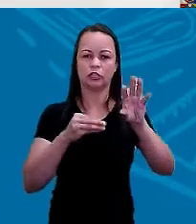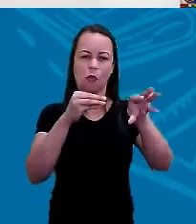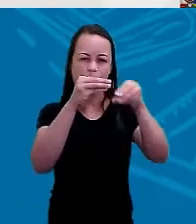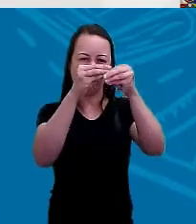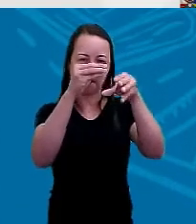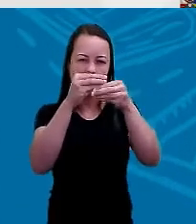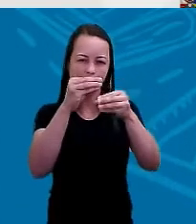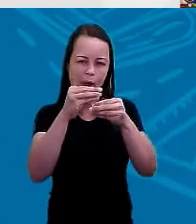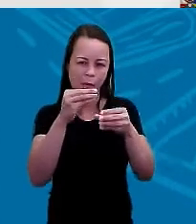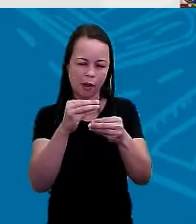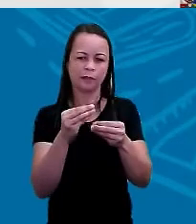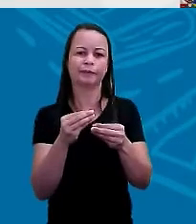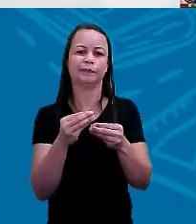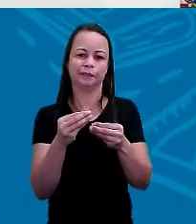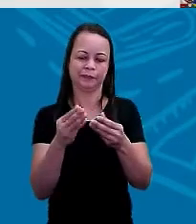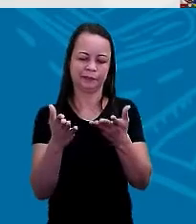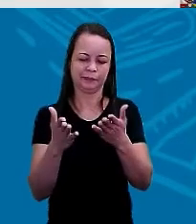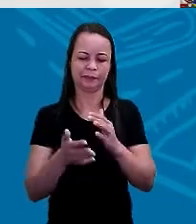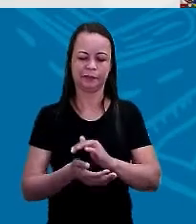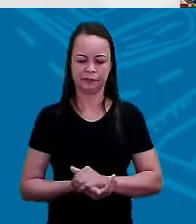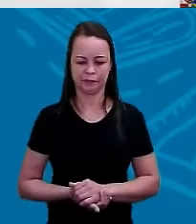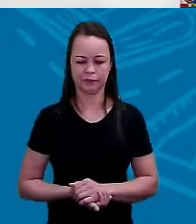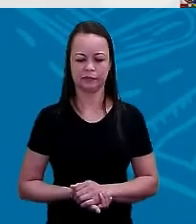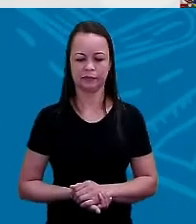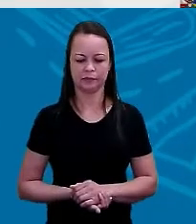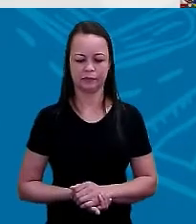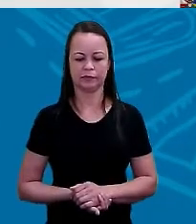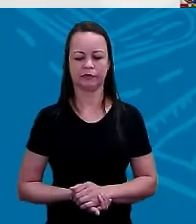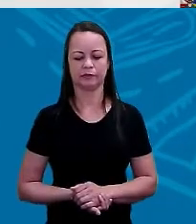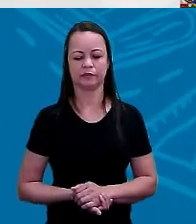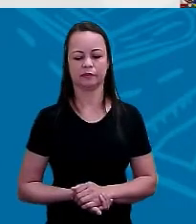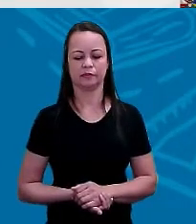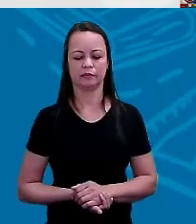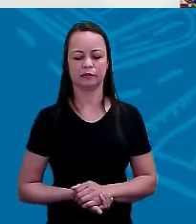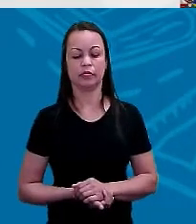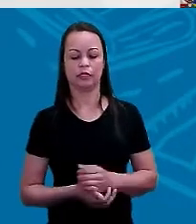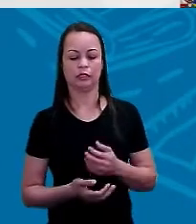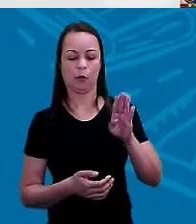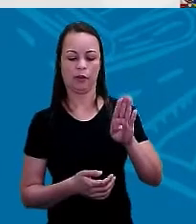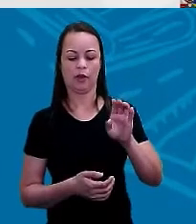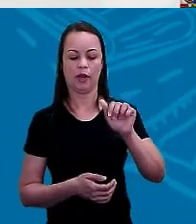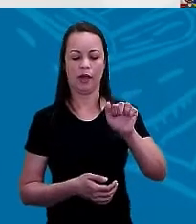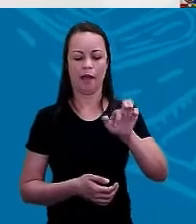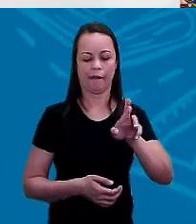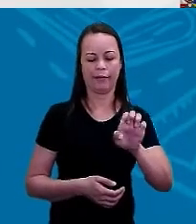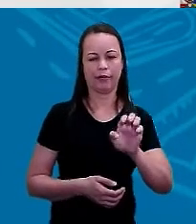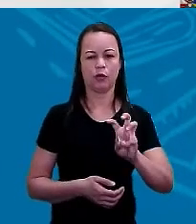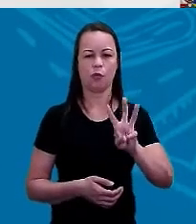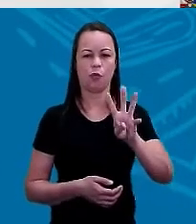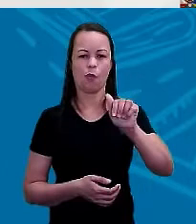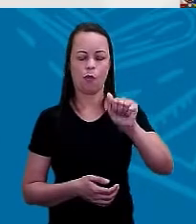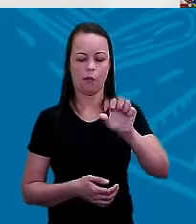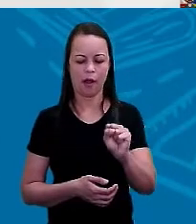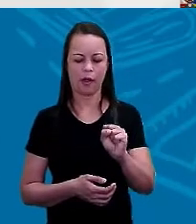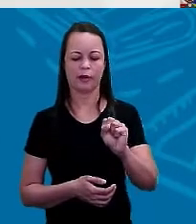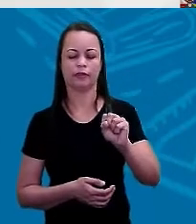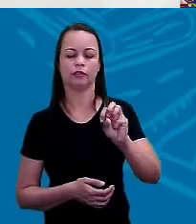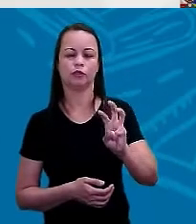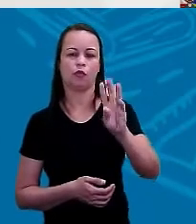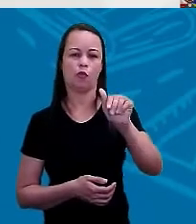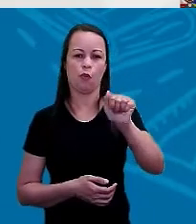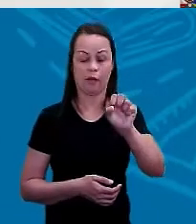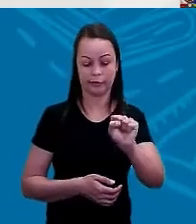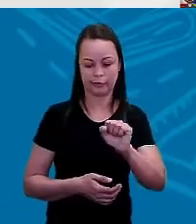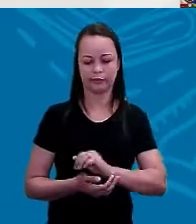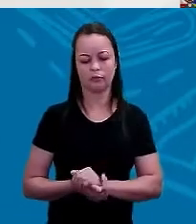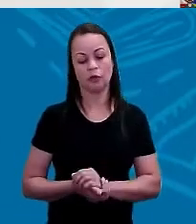were? Letter B, are, was. Letter C, are, am e